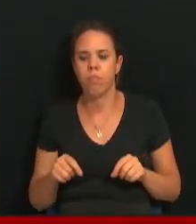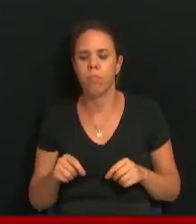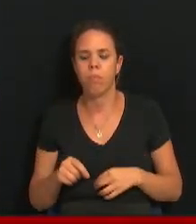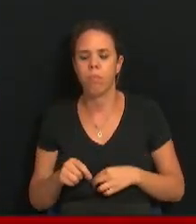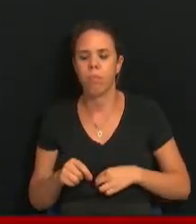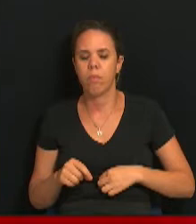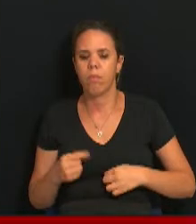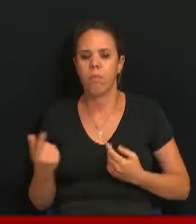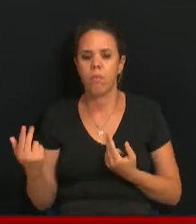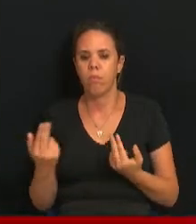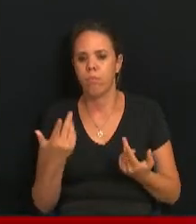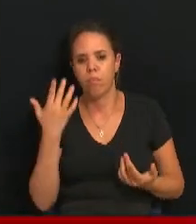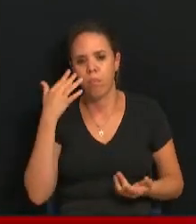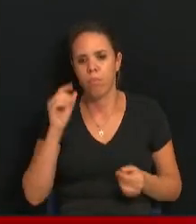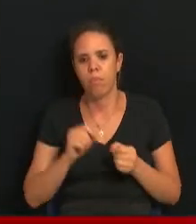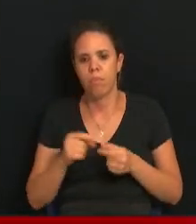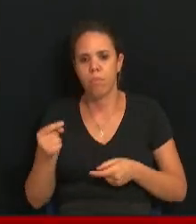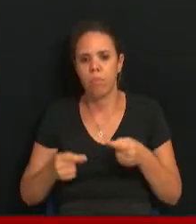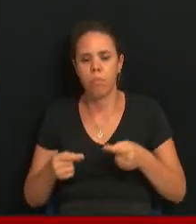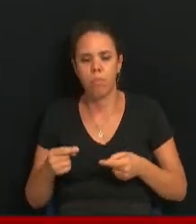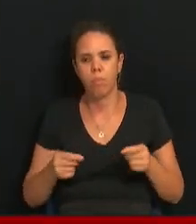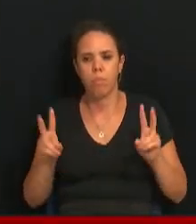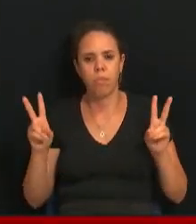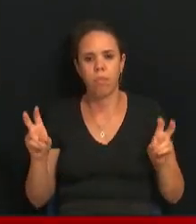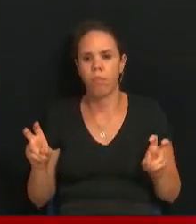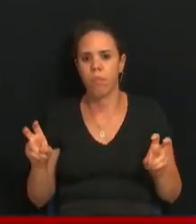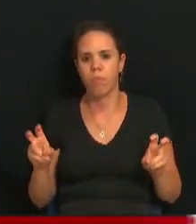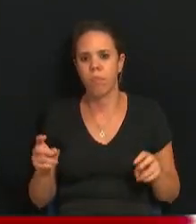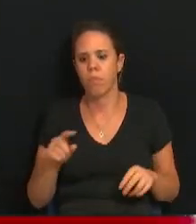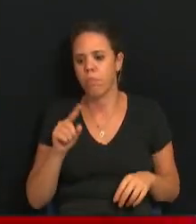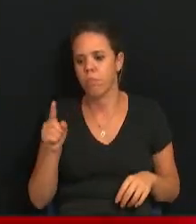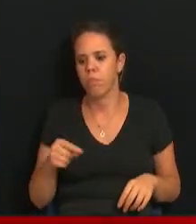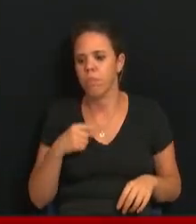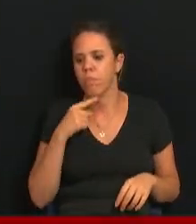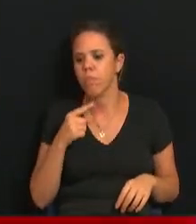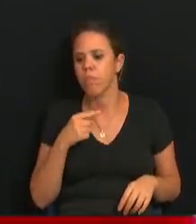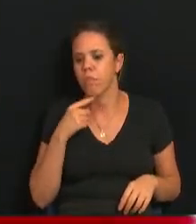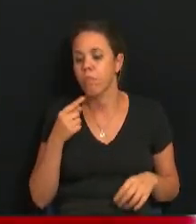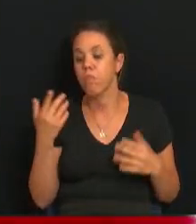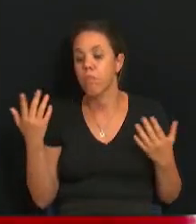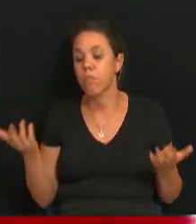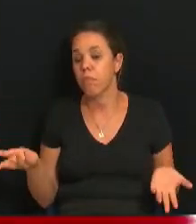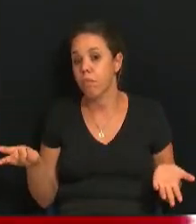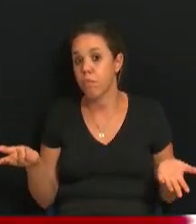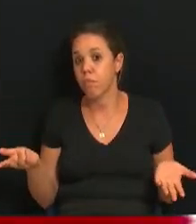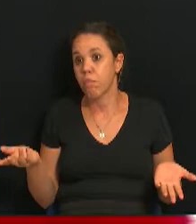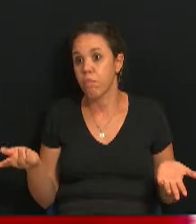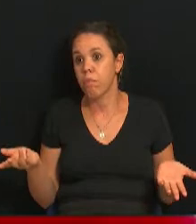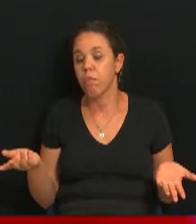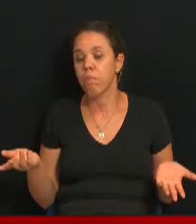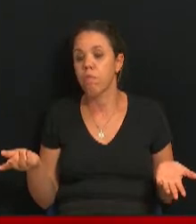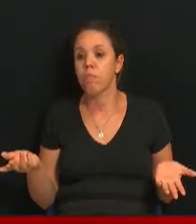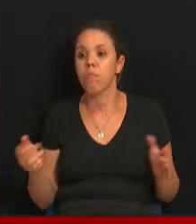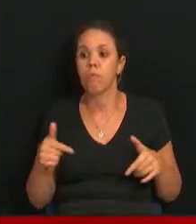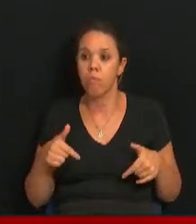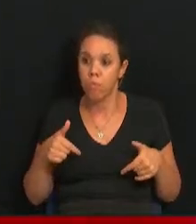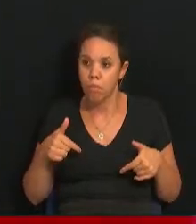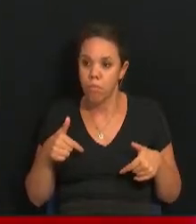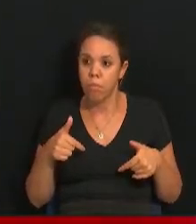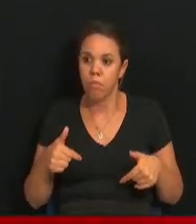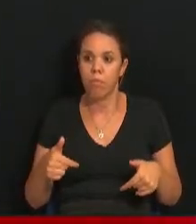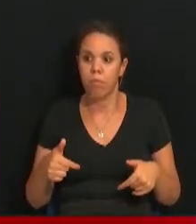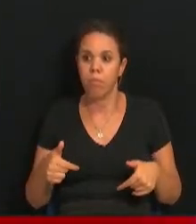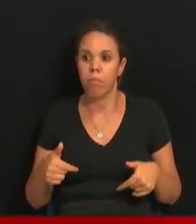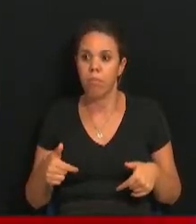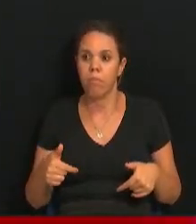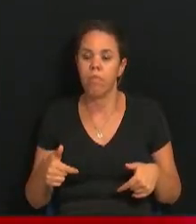assim como a gente não sabe o que foi debatido e decidido. Isso é uma incógnita, a gente não sabe o que foi decidido. E essas decisões que foram tomadas